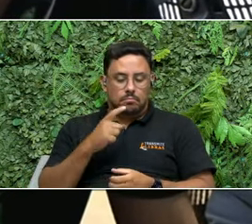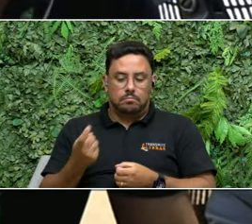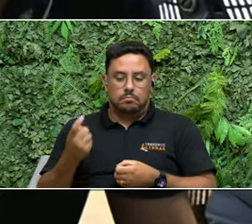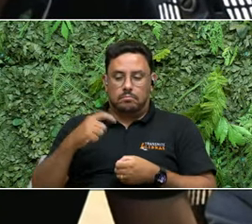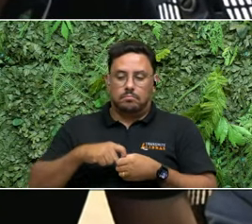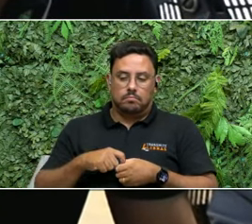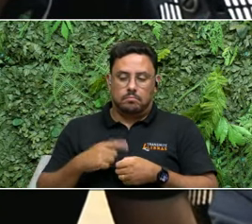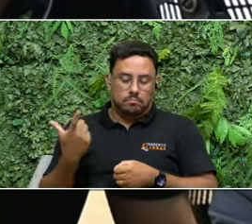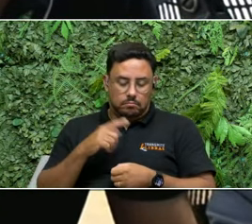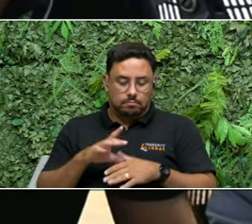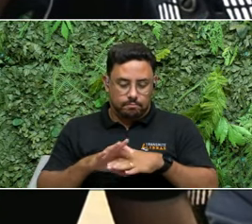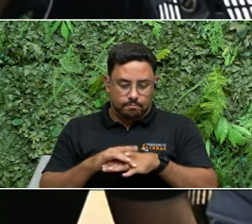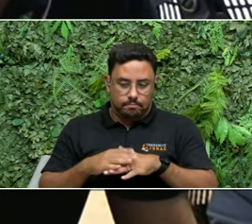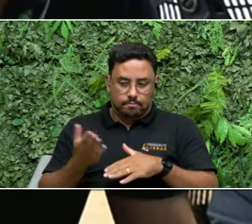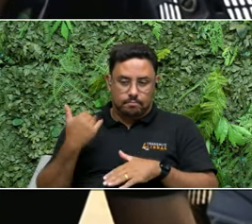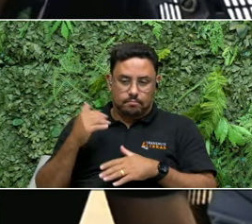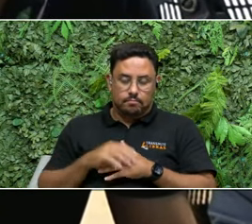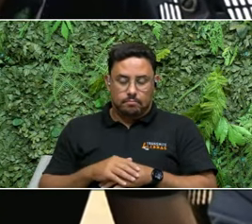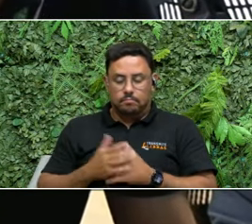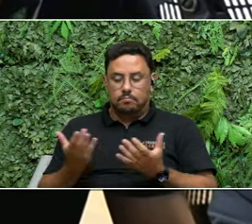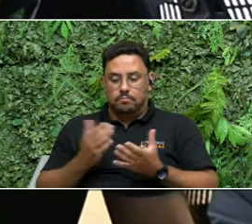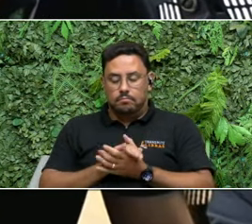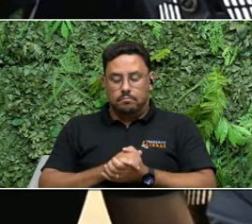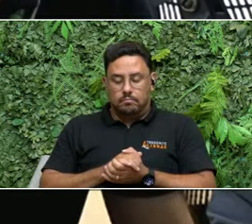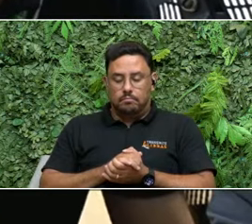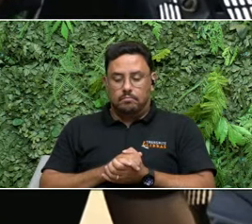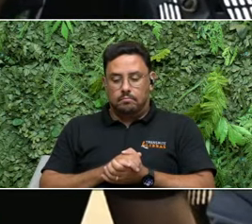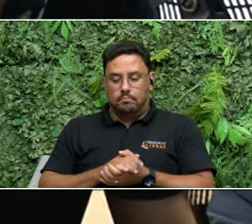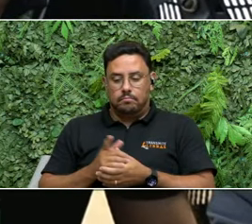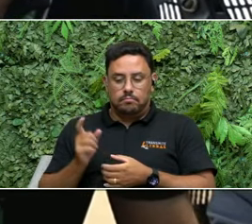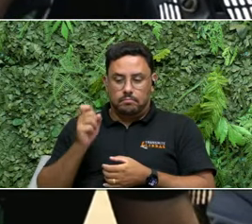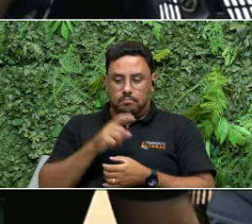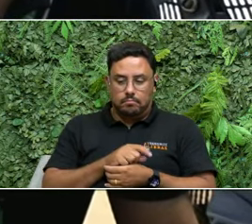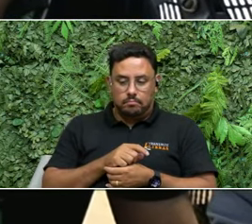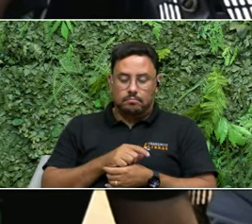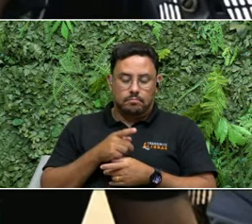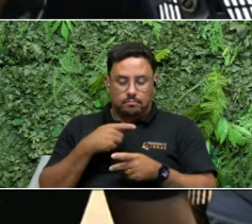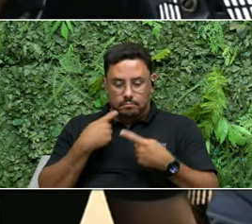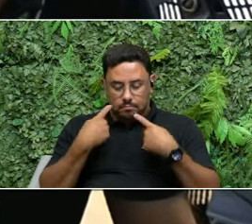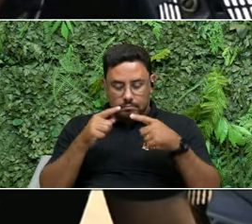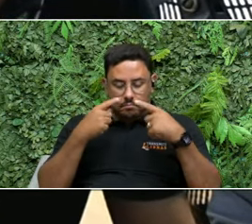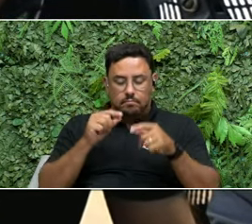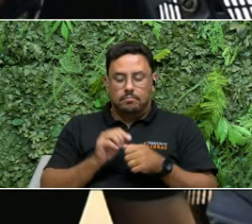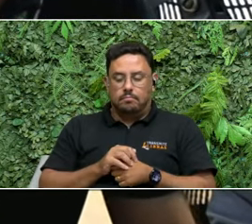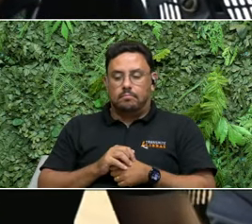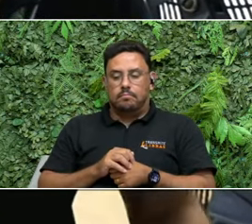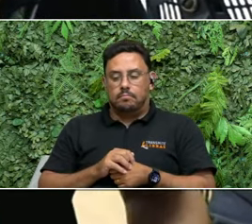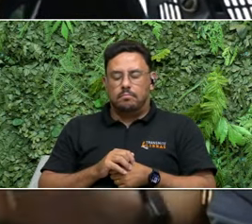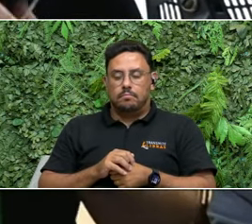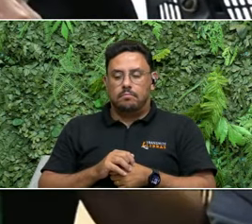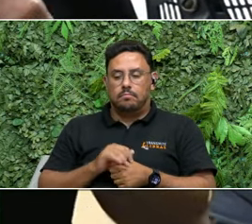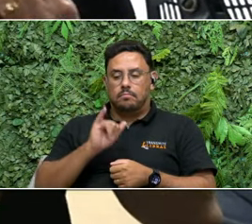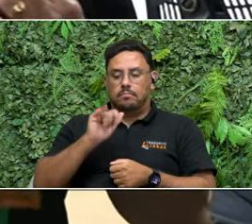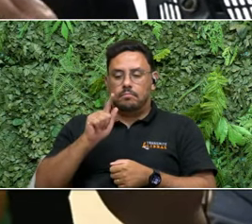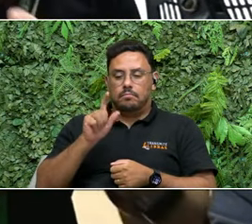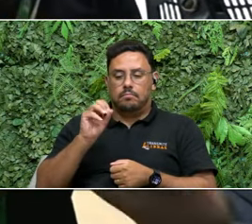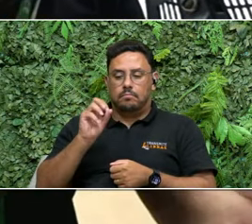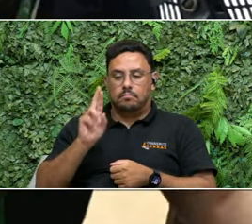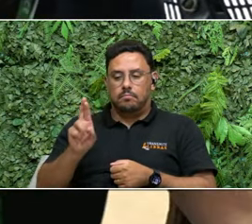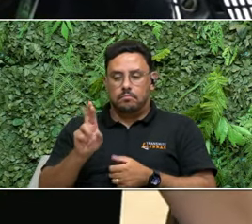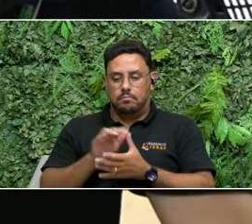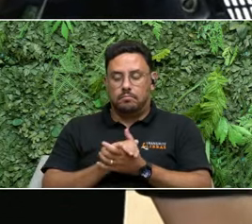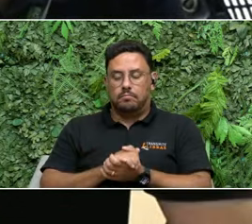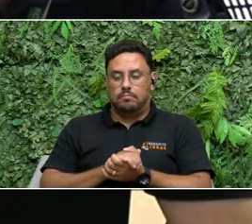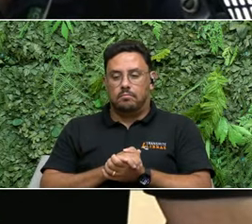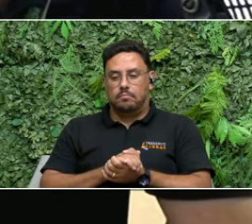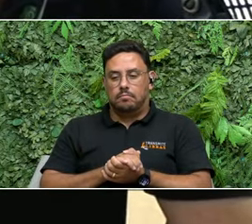contusão agora é agora eu quero ver porque esse já foi conetado não poder mais Igor Gomes Nossa Senhora